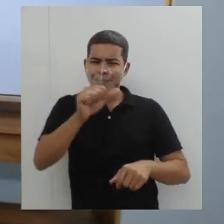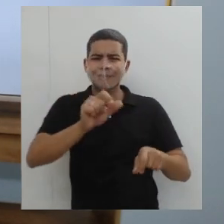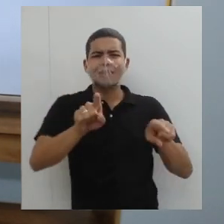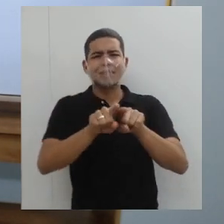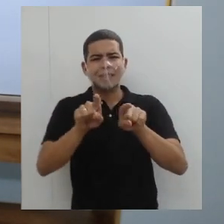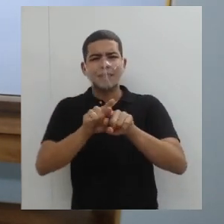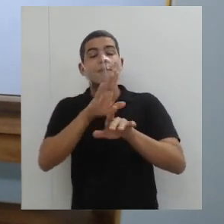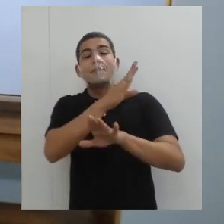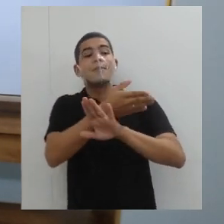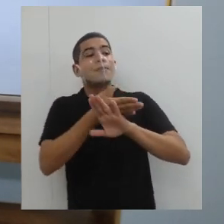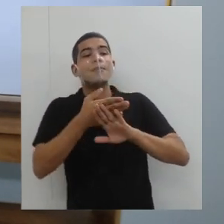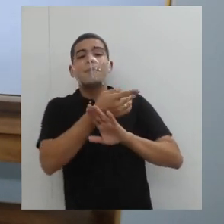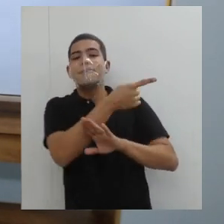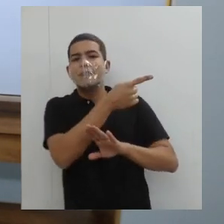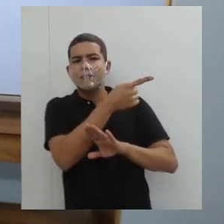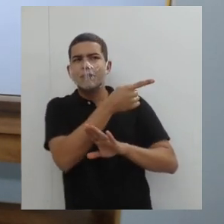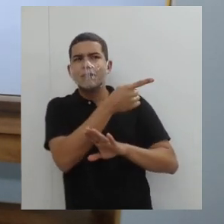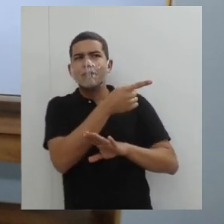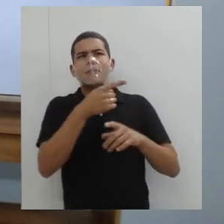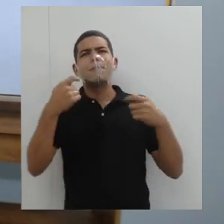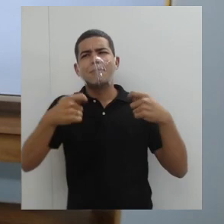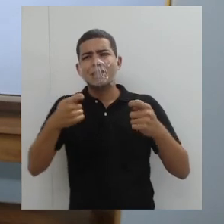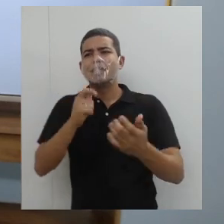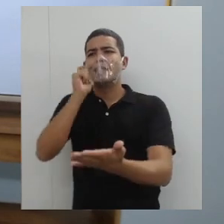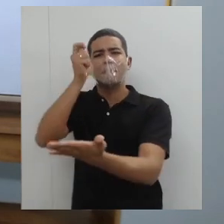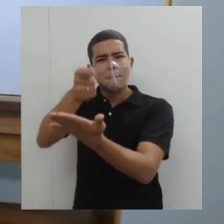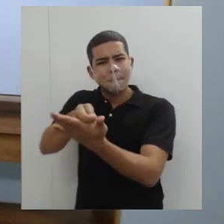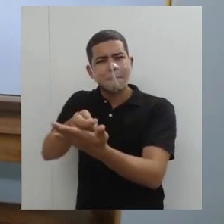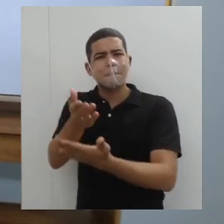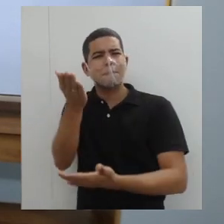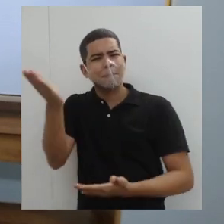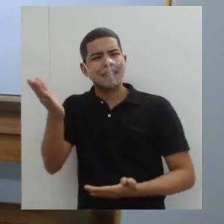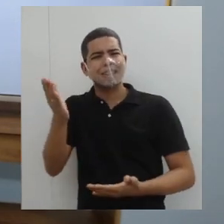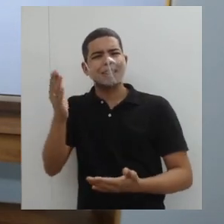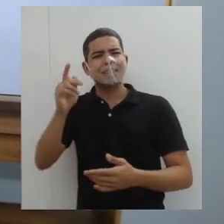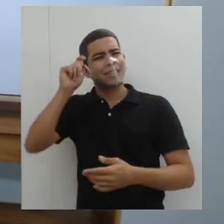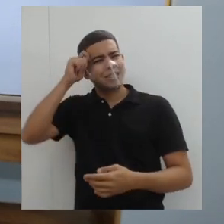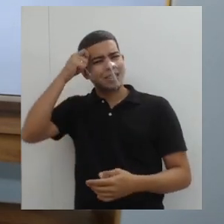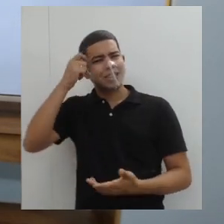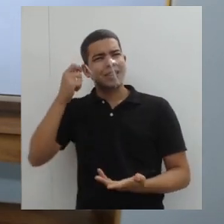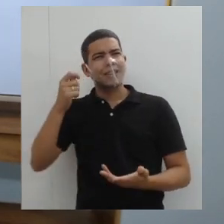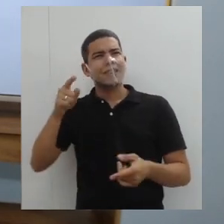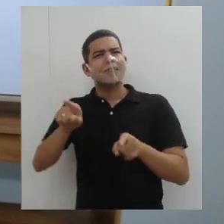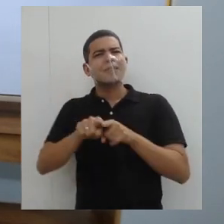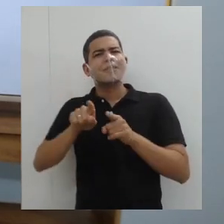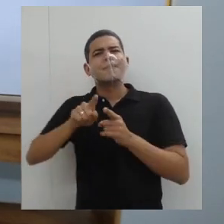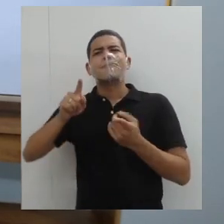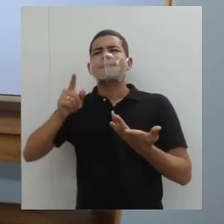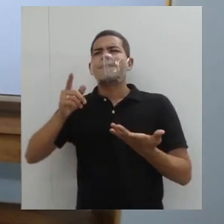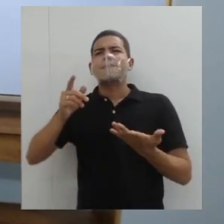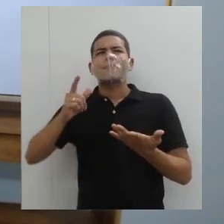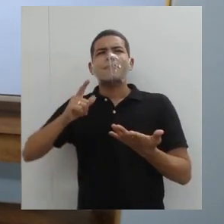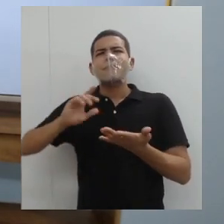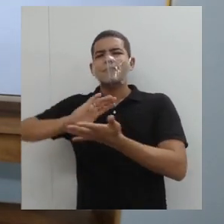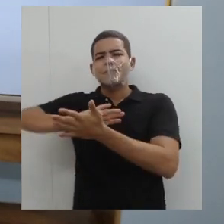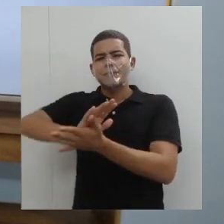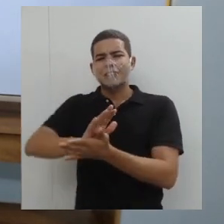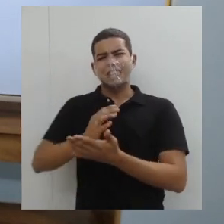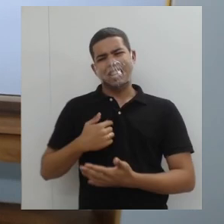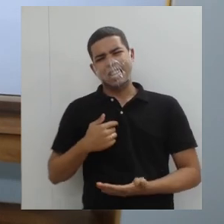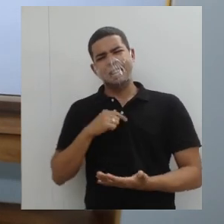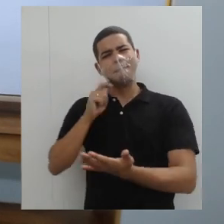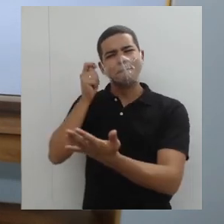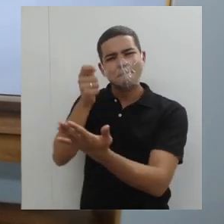que não pagava, agora precisava pagar por essa mão de obra, certo? E existia um preconceito entre pagar a